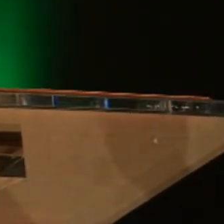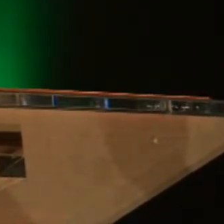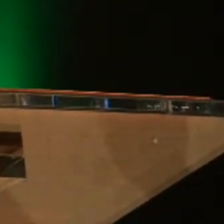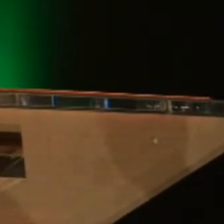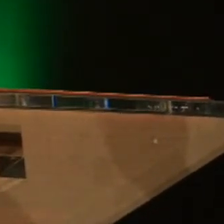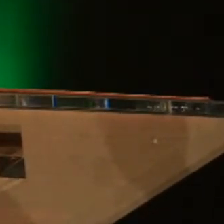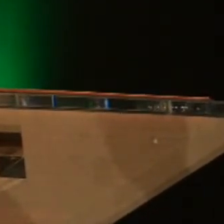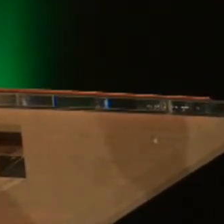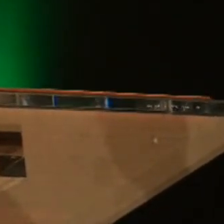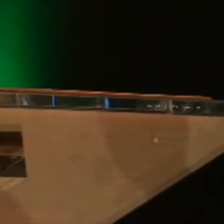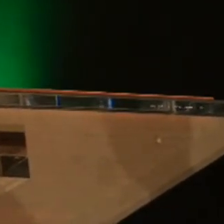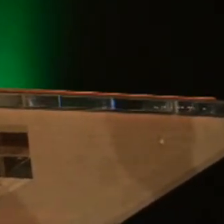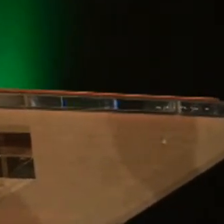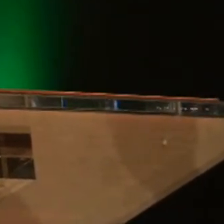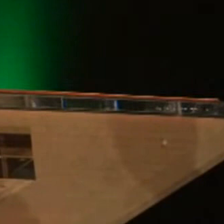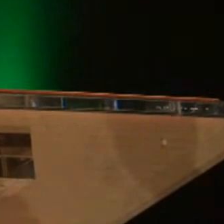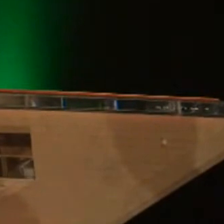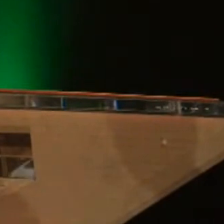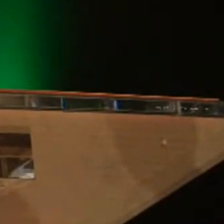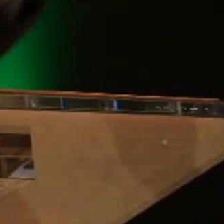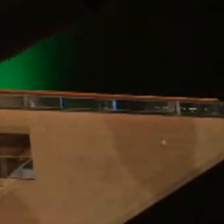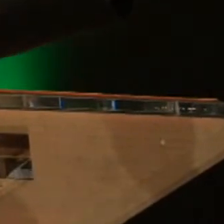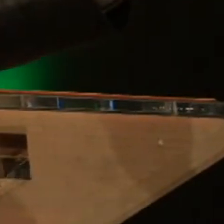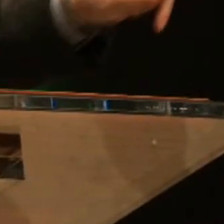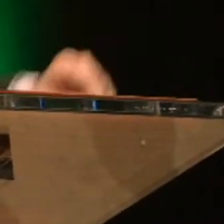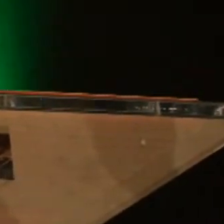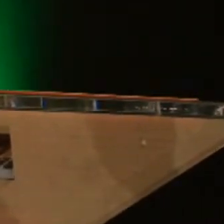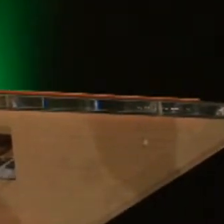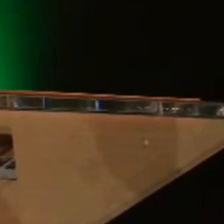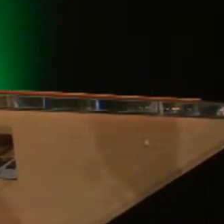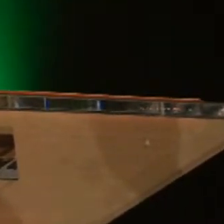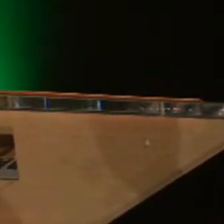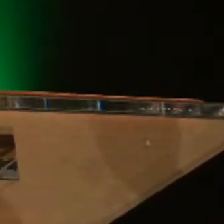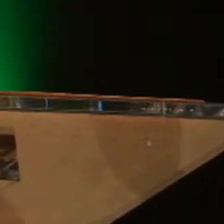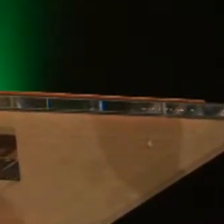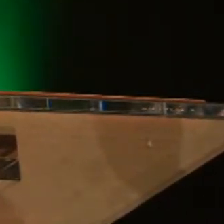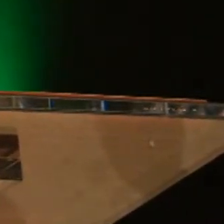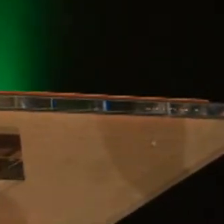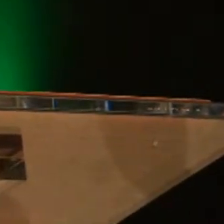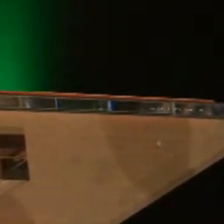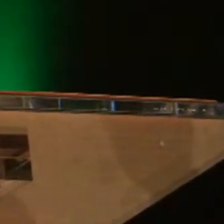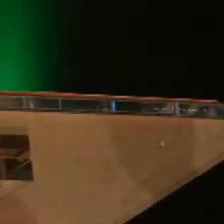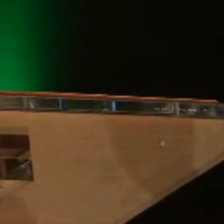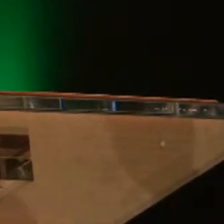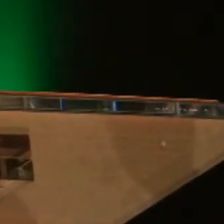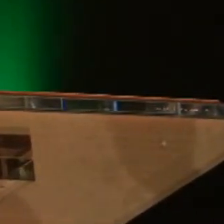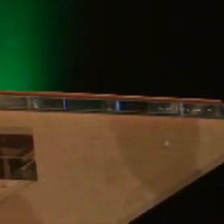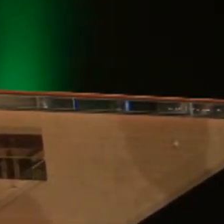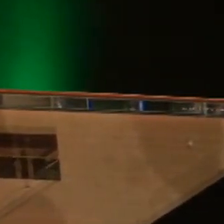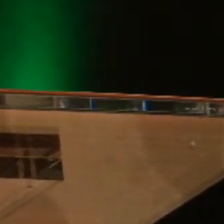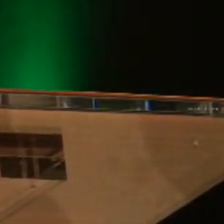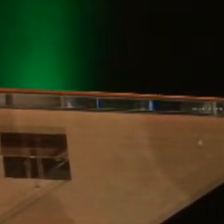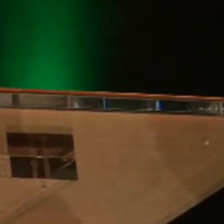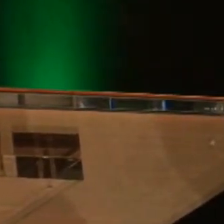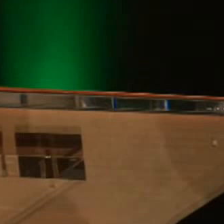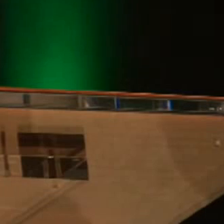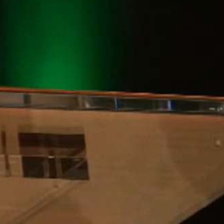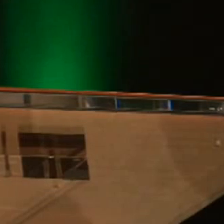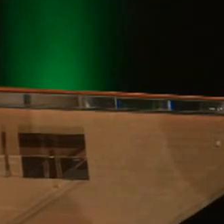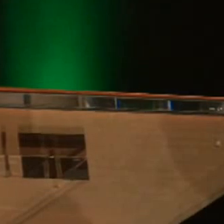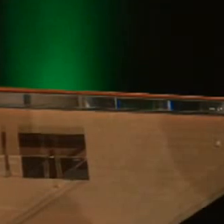separa de Deus e nos separa das pessoas. E queria concluir com você